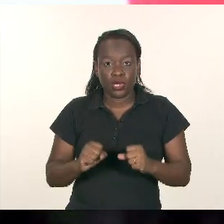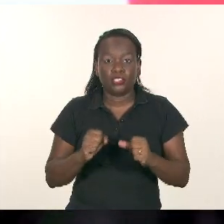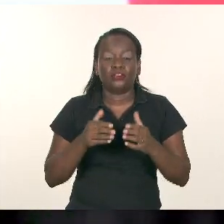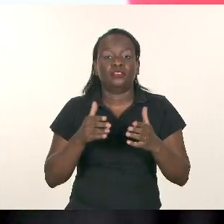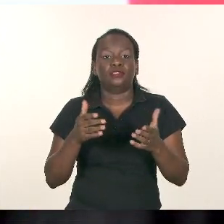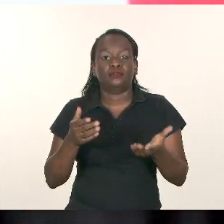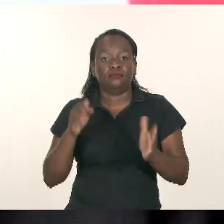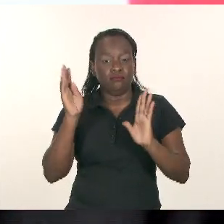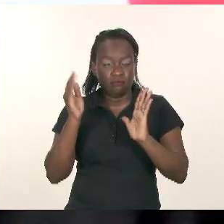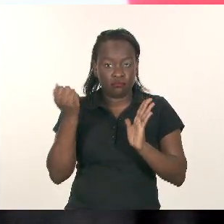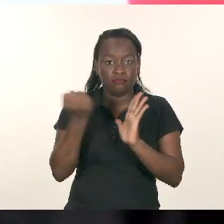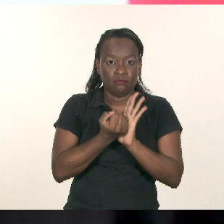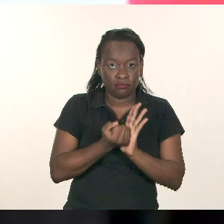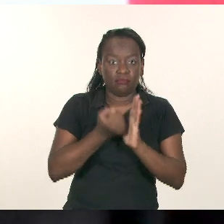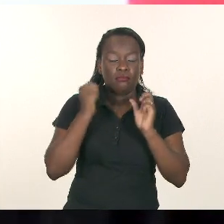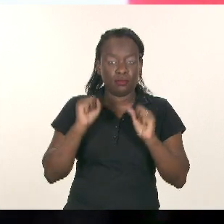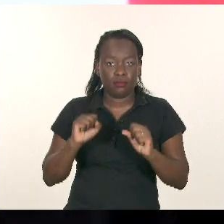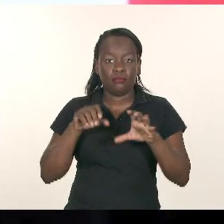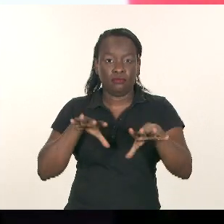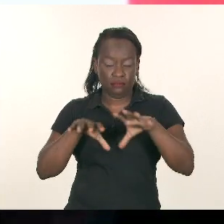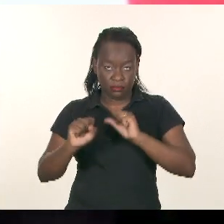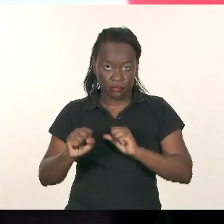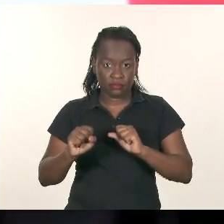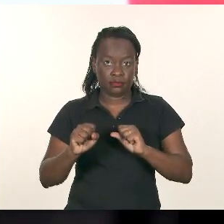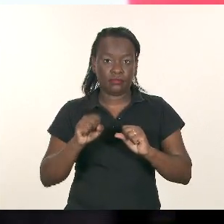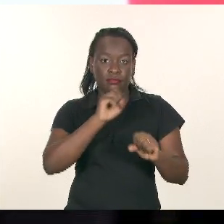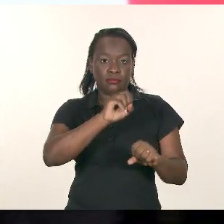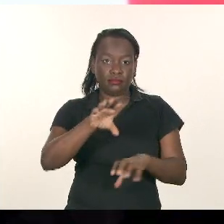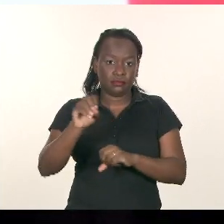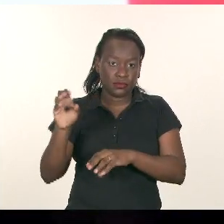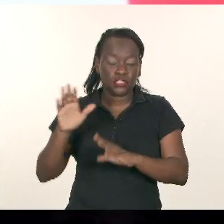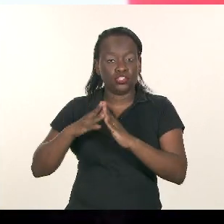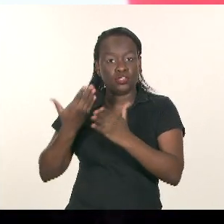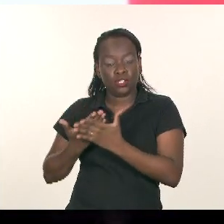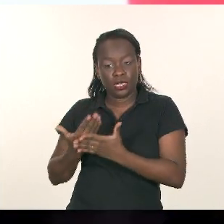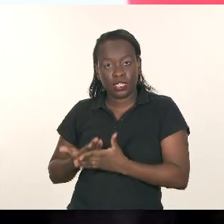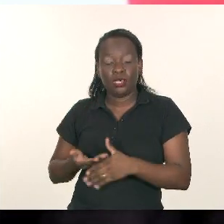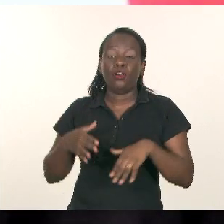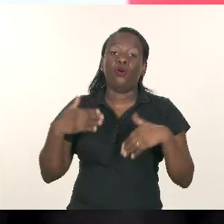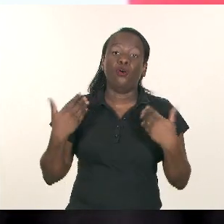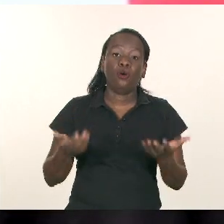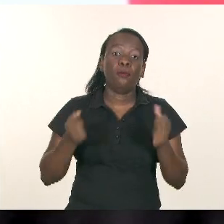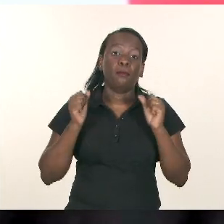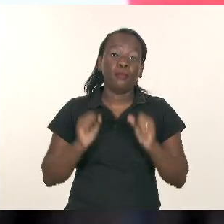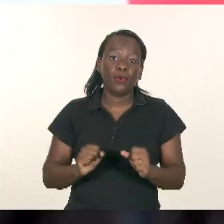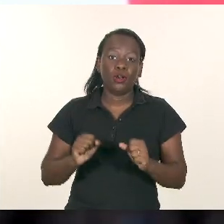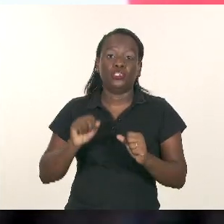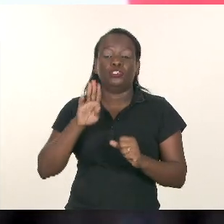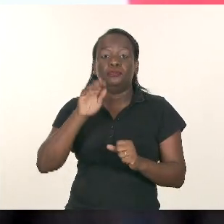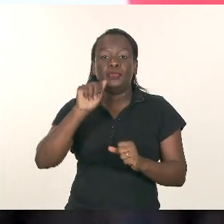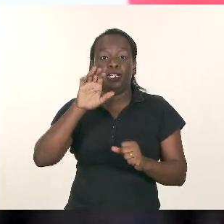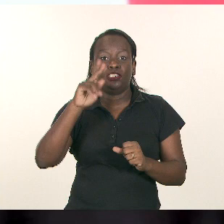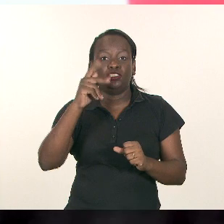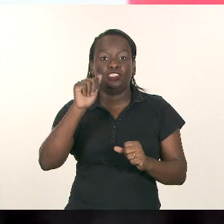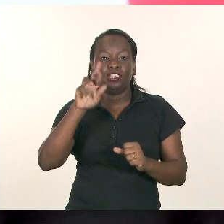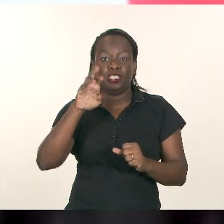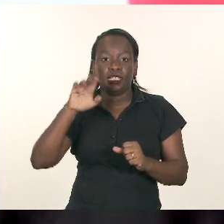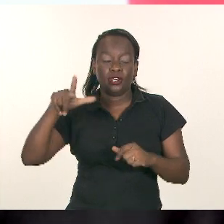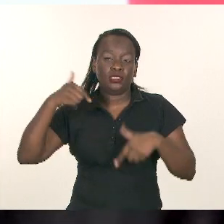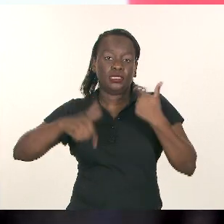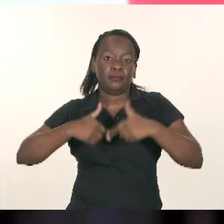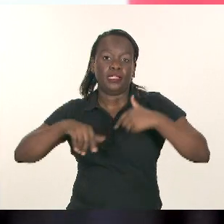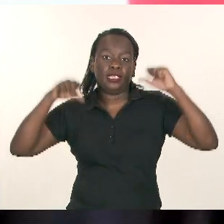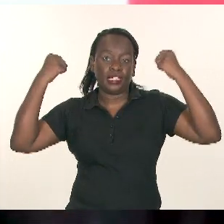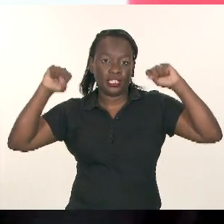licenciado, ou seja, ele pode ter uma formação para dar aula em escolas, ou ele pode ser um bacharel, pode trabalhar em